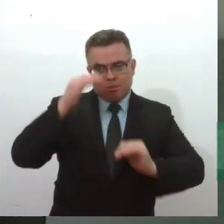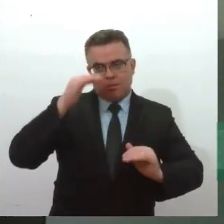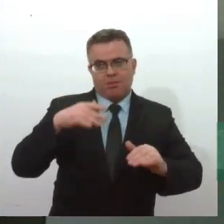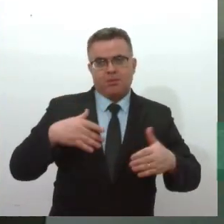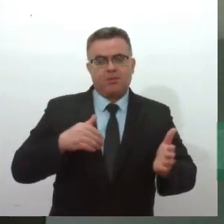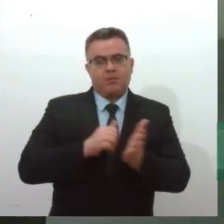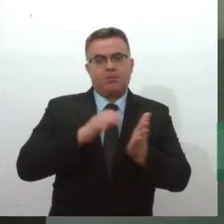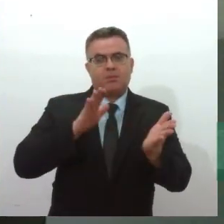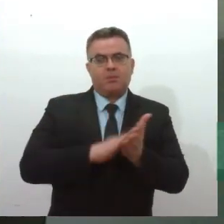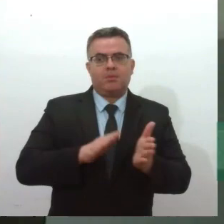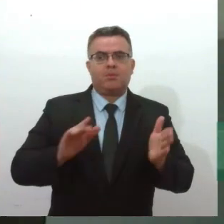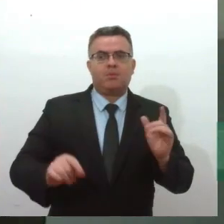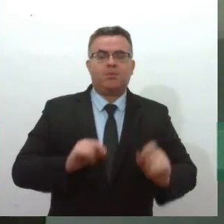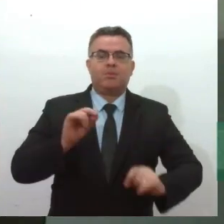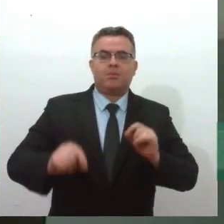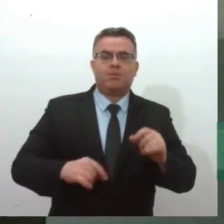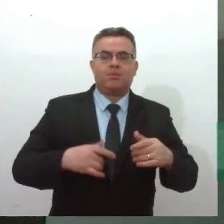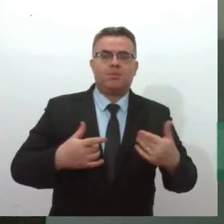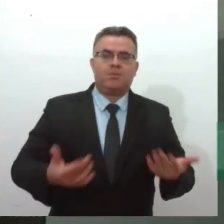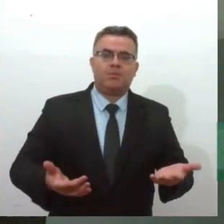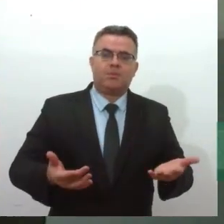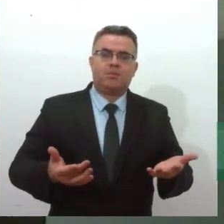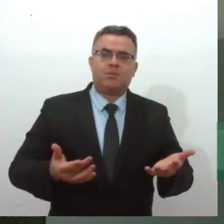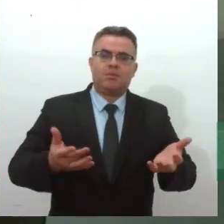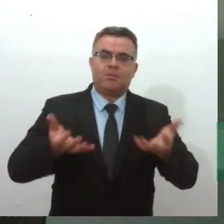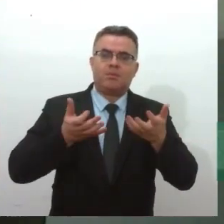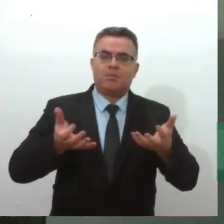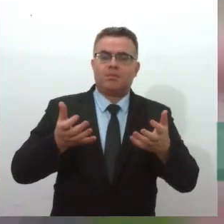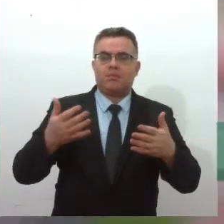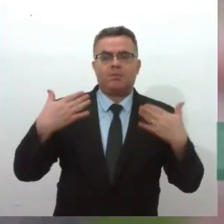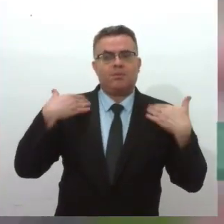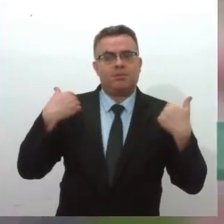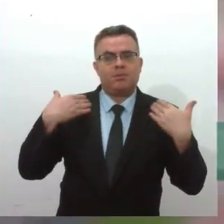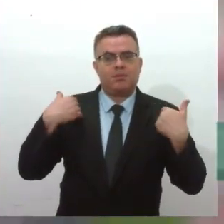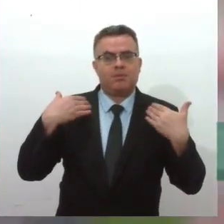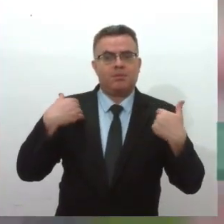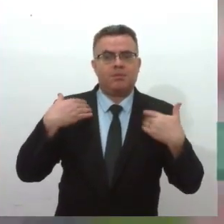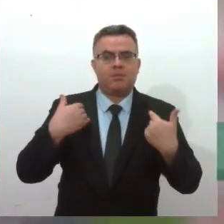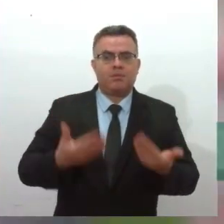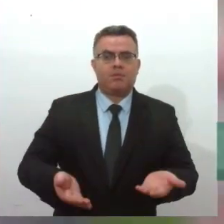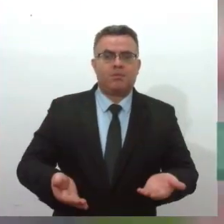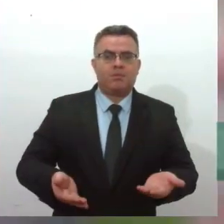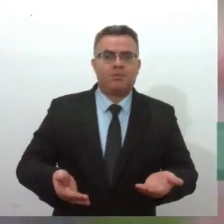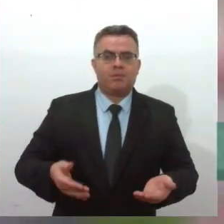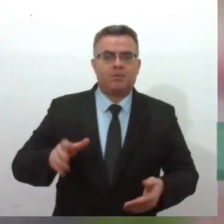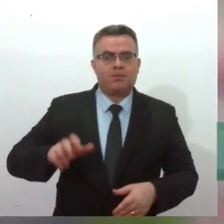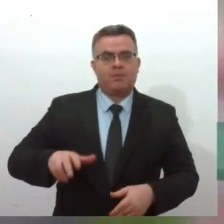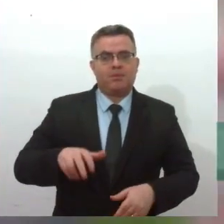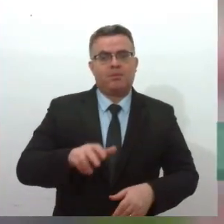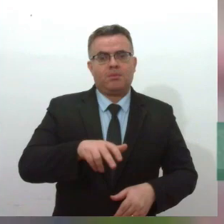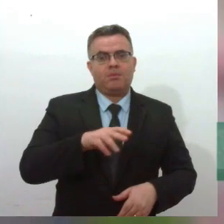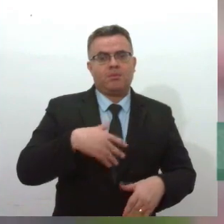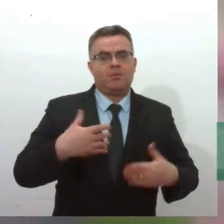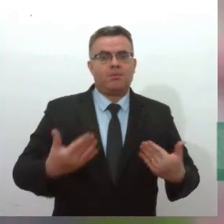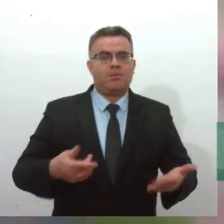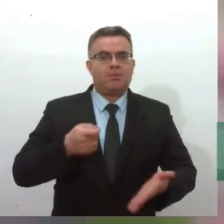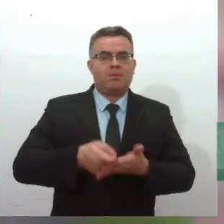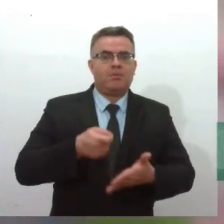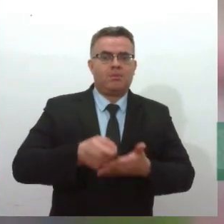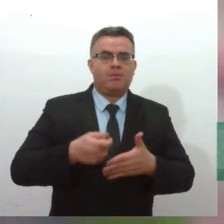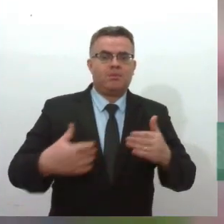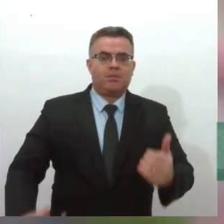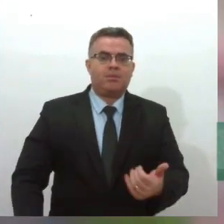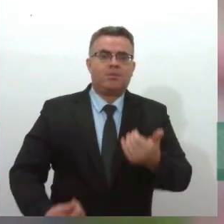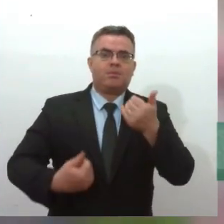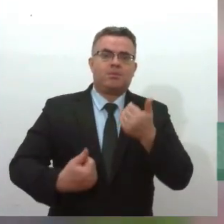multas porque simplesmente querem levar seu animal ele caminhando tem condomínio que exige que se leve o animal